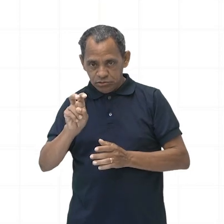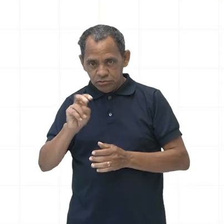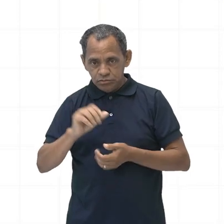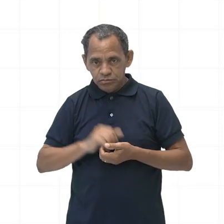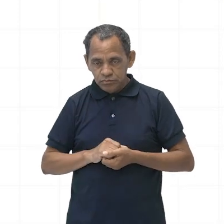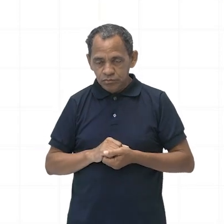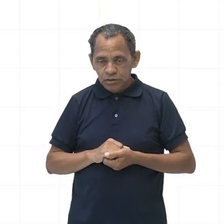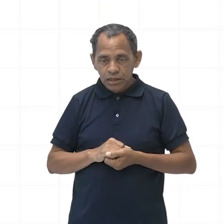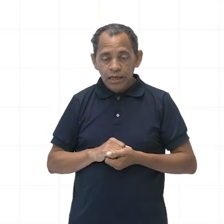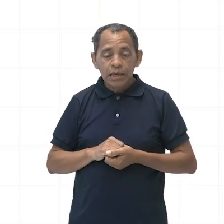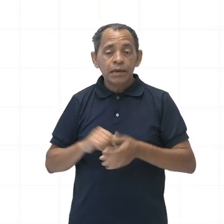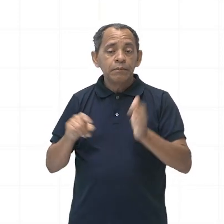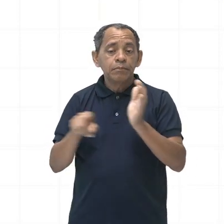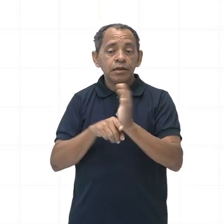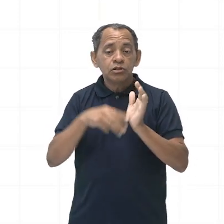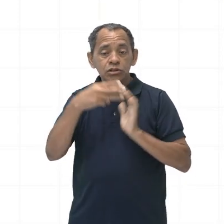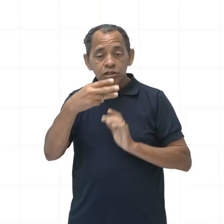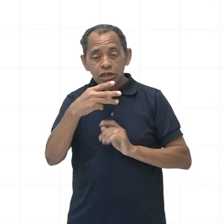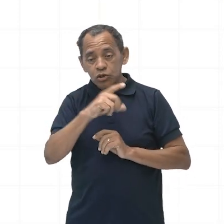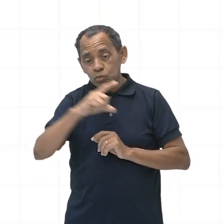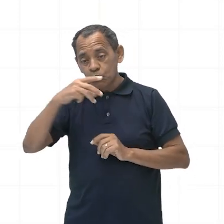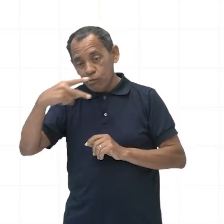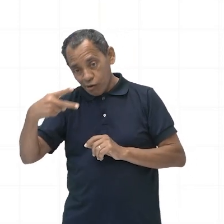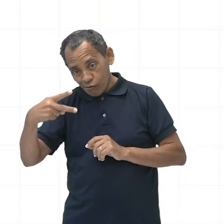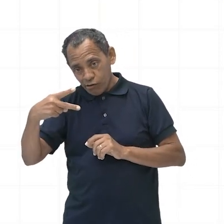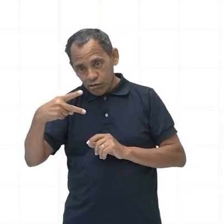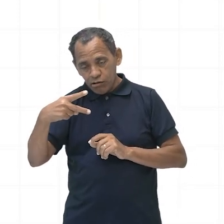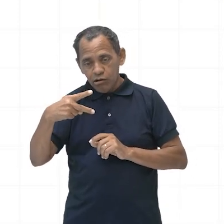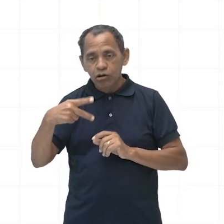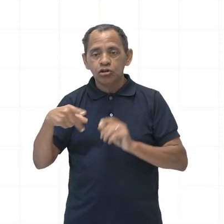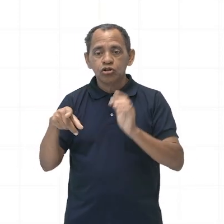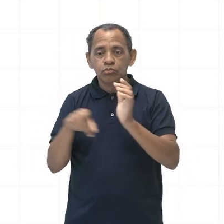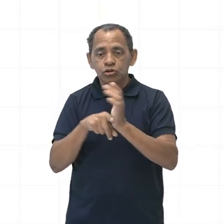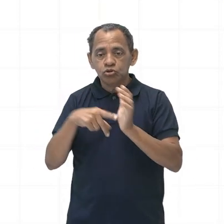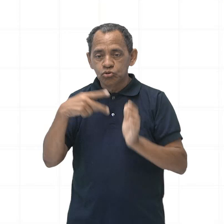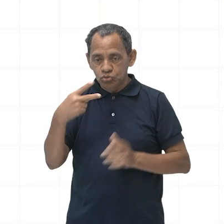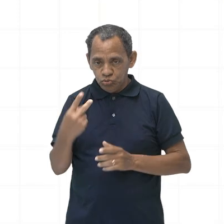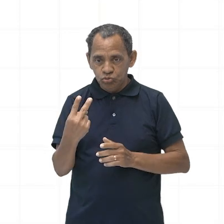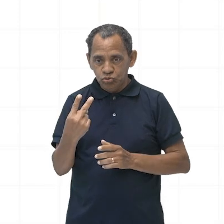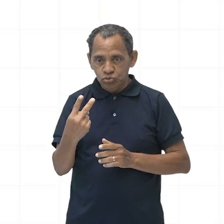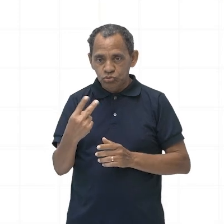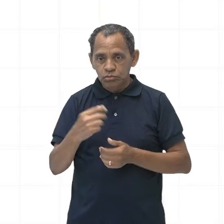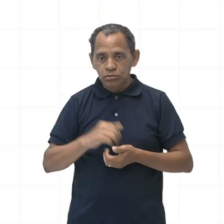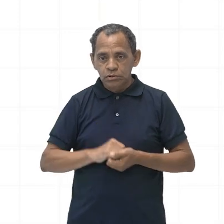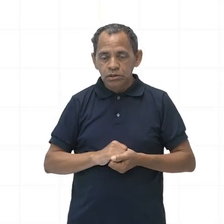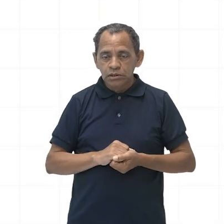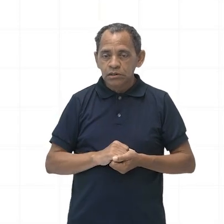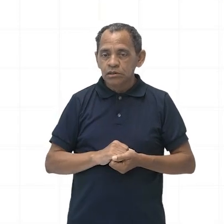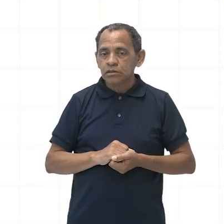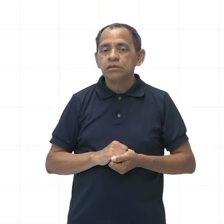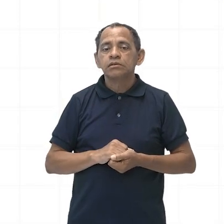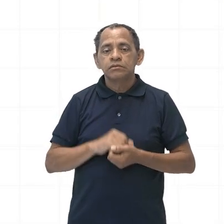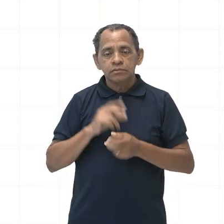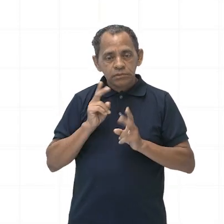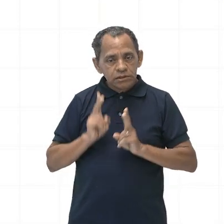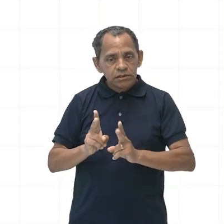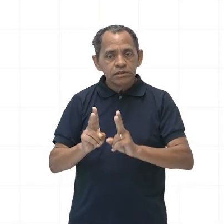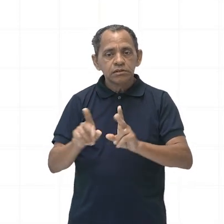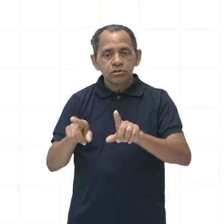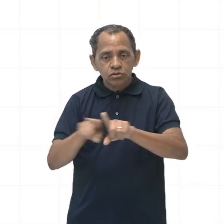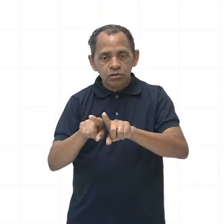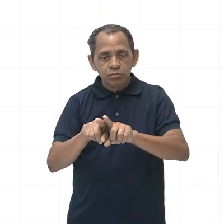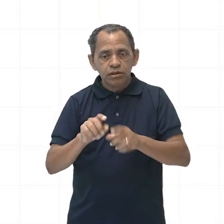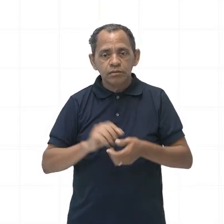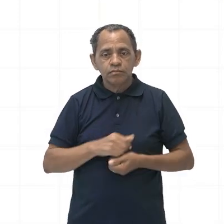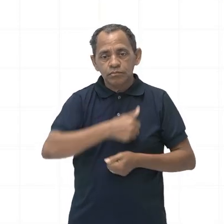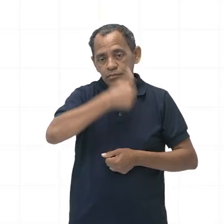3, maior do que o menos 4. O menos 2 maior do que o menos 3 e assim sucessivamente. A